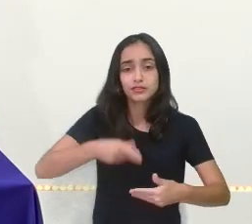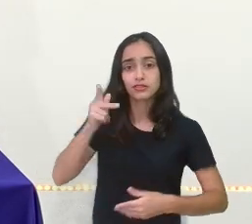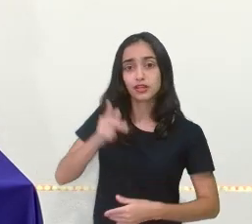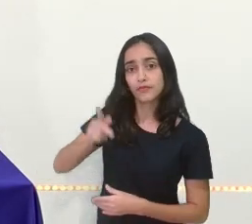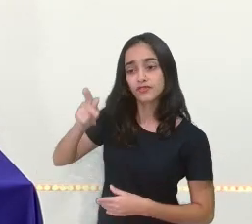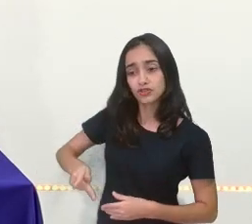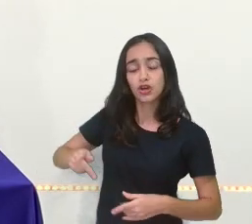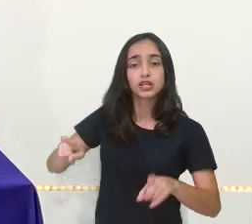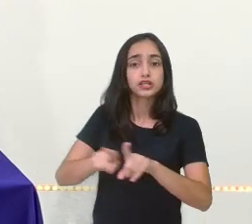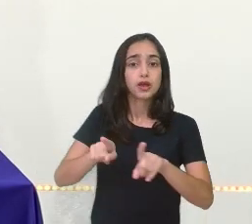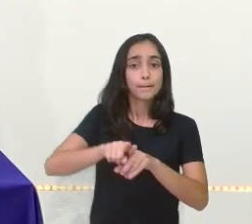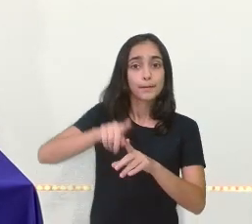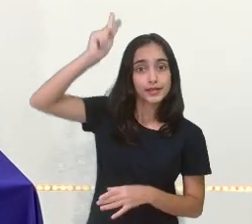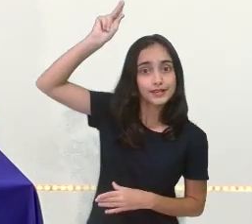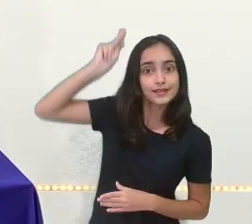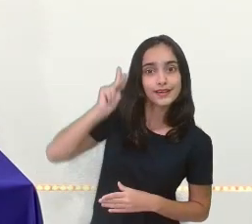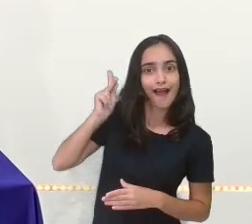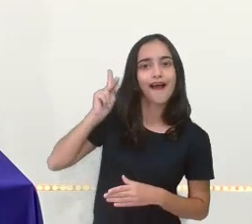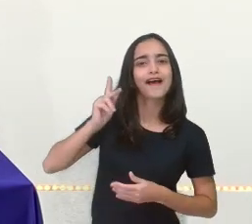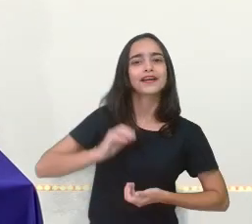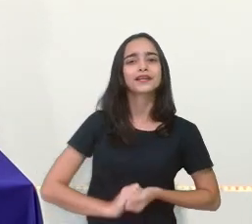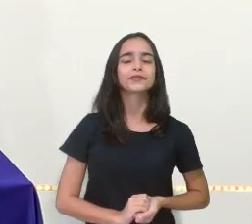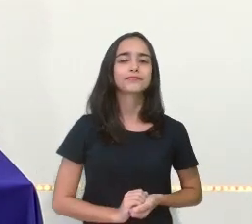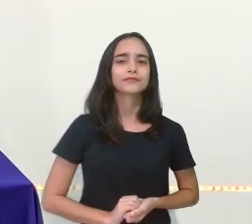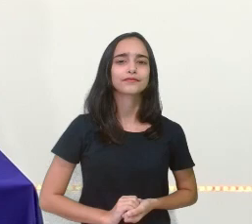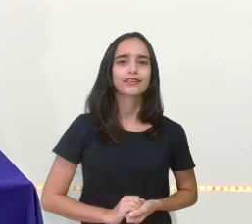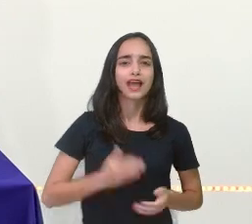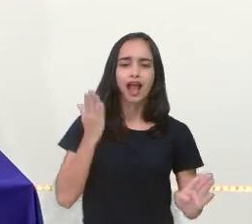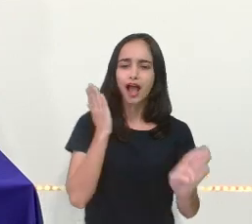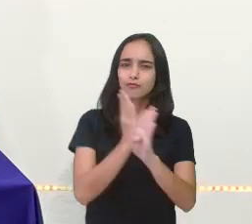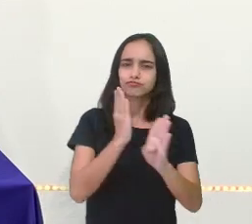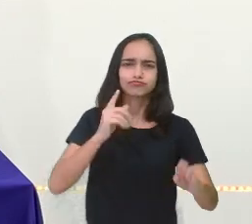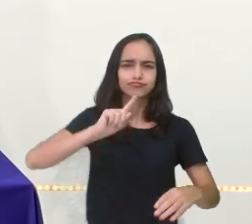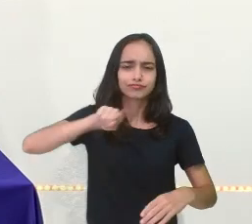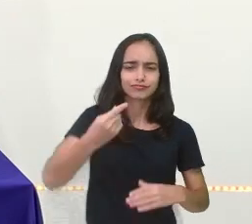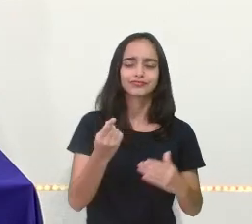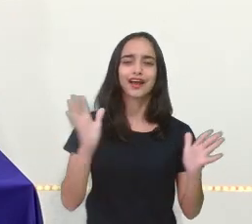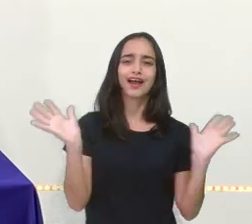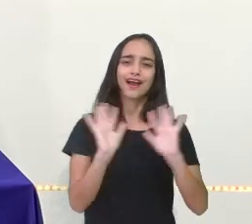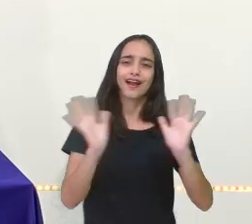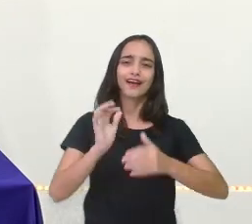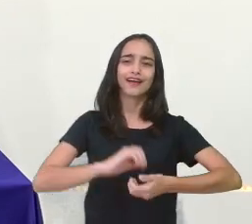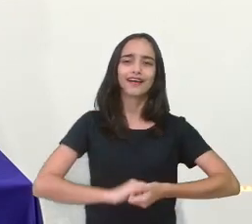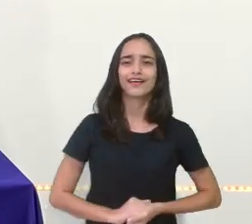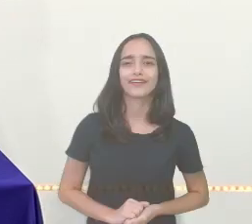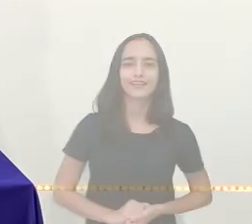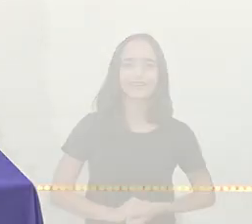Sandra, de Karen aqui no chat. E a gente se encontra amanhã. Tchau, tchau.